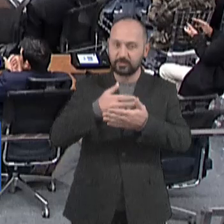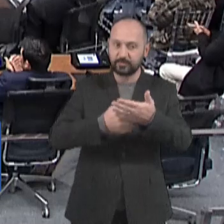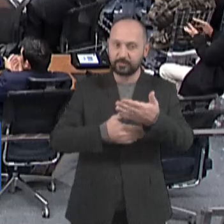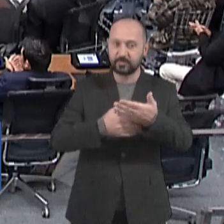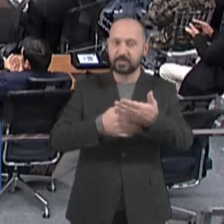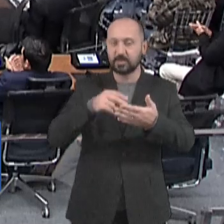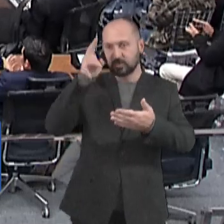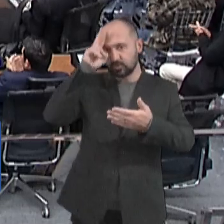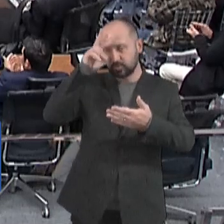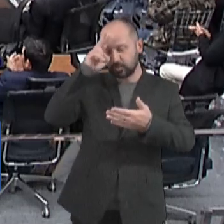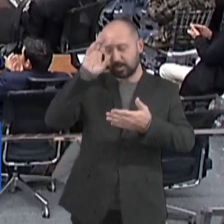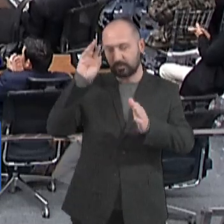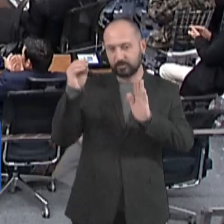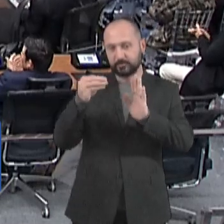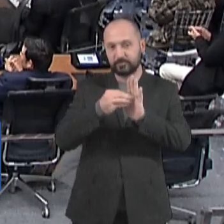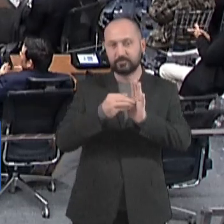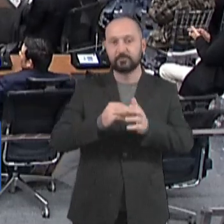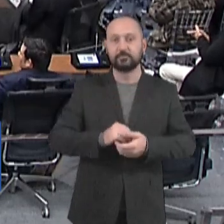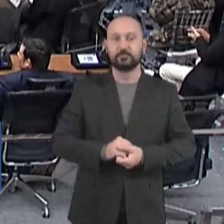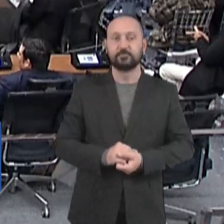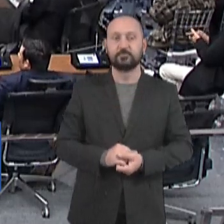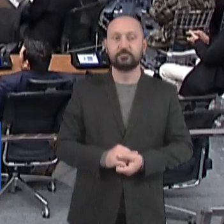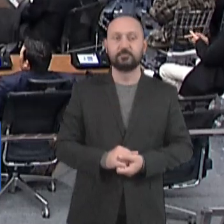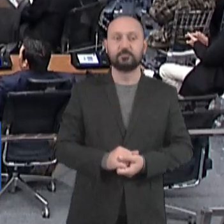e historiador.